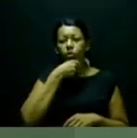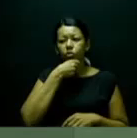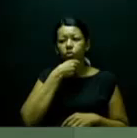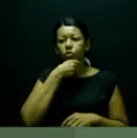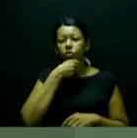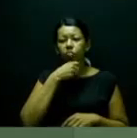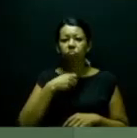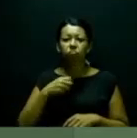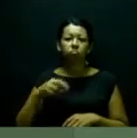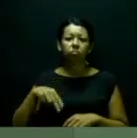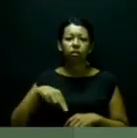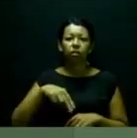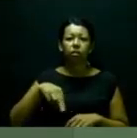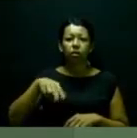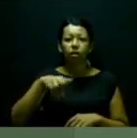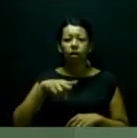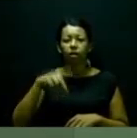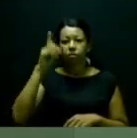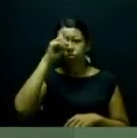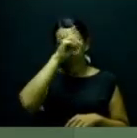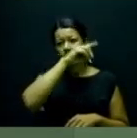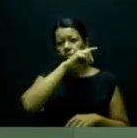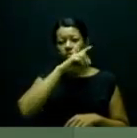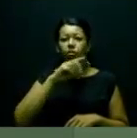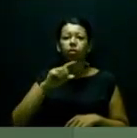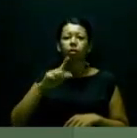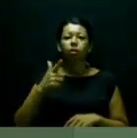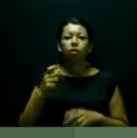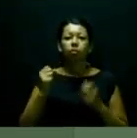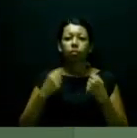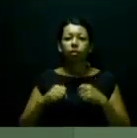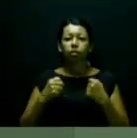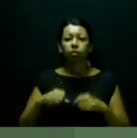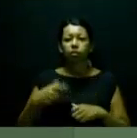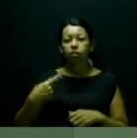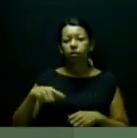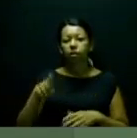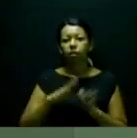para se locomoverem, para que elas não precisem ir até a UBS, e que elas